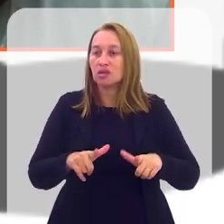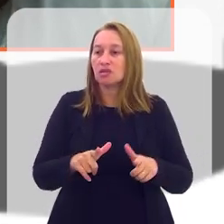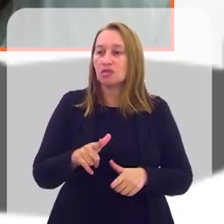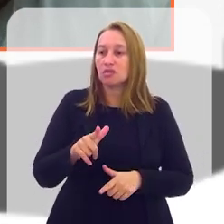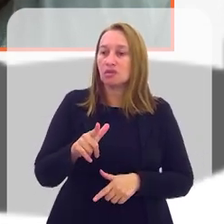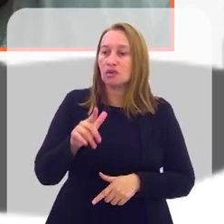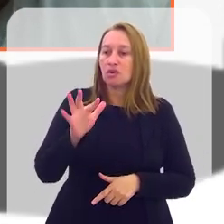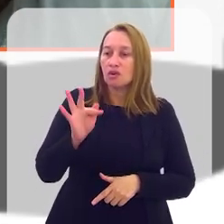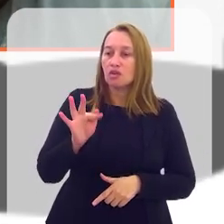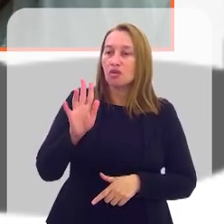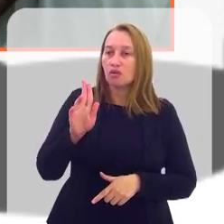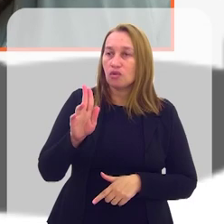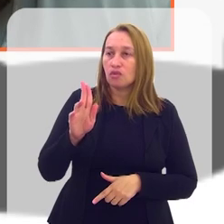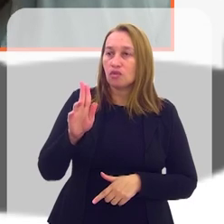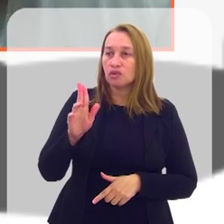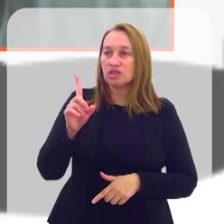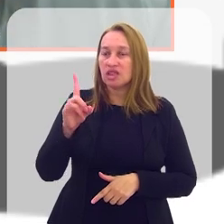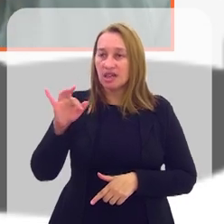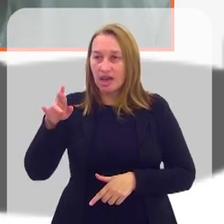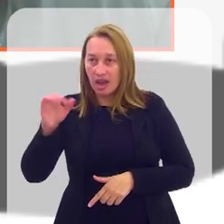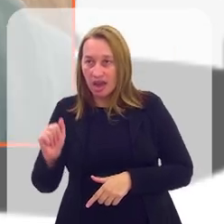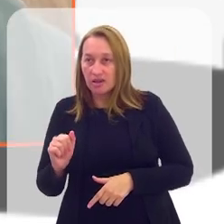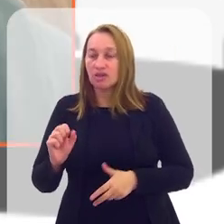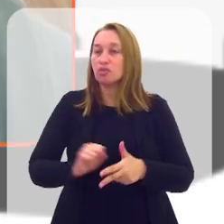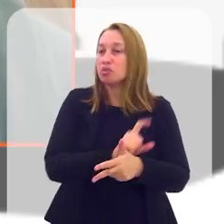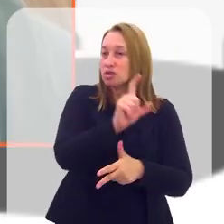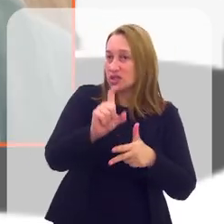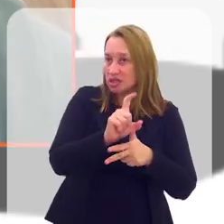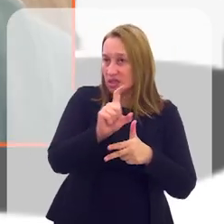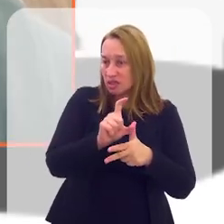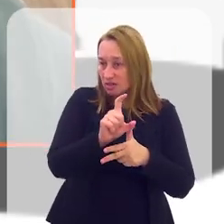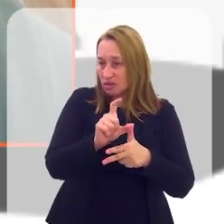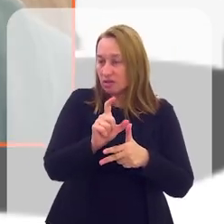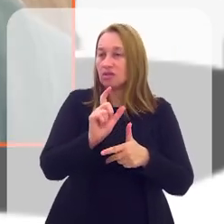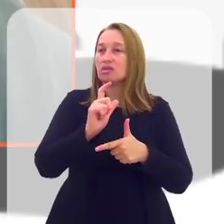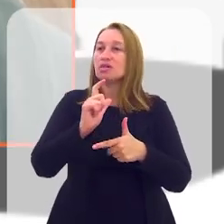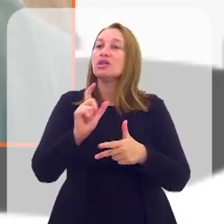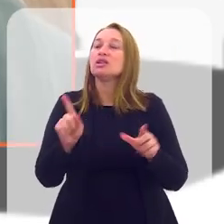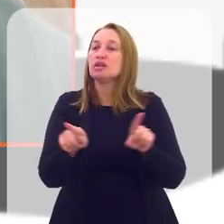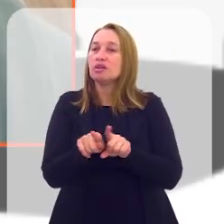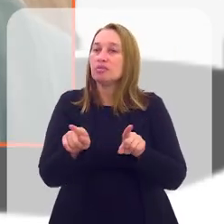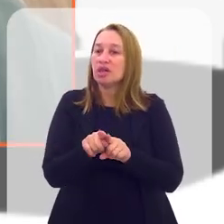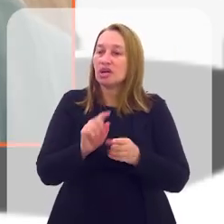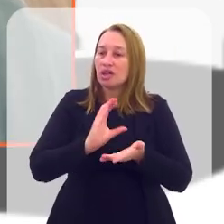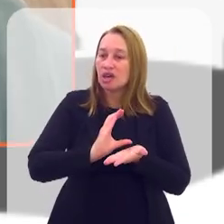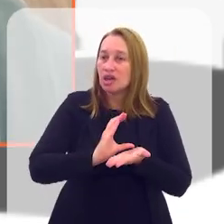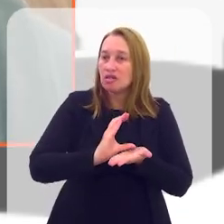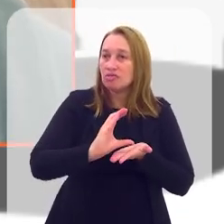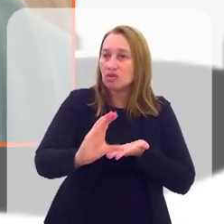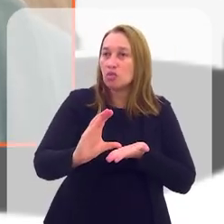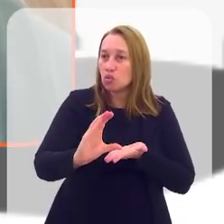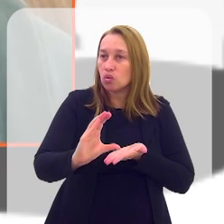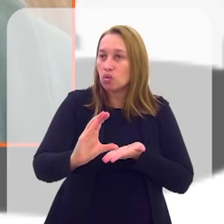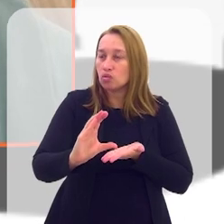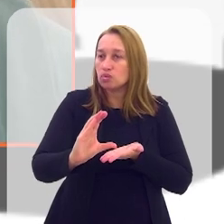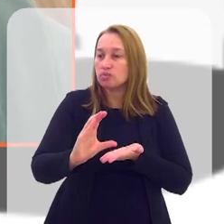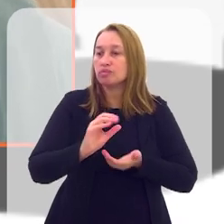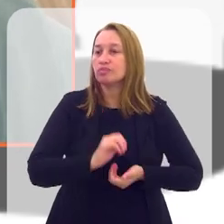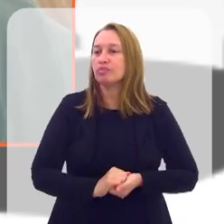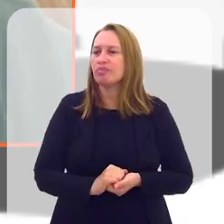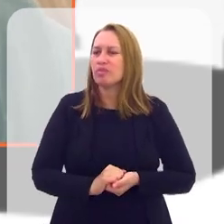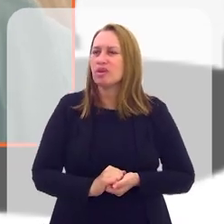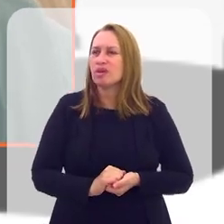no orçamento de 2024, o Poder Executivo enviou um aumento